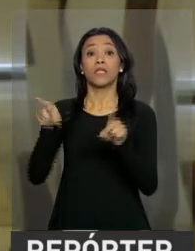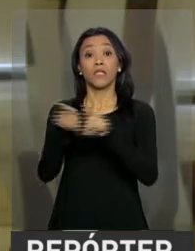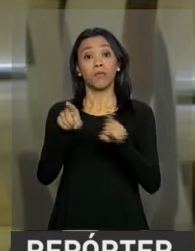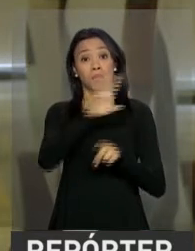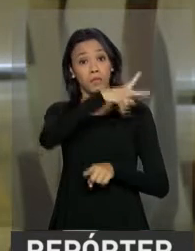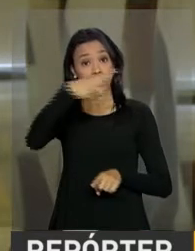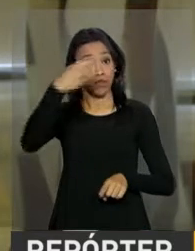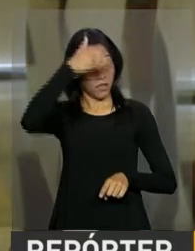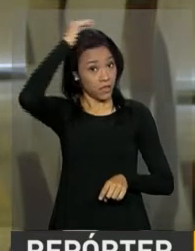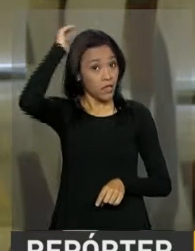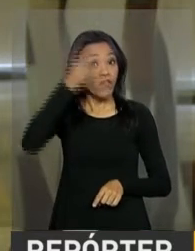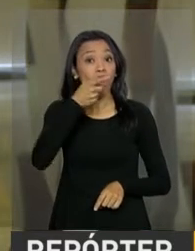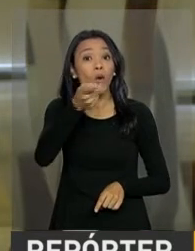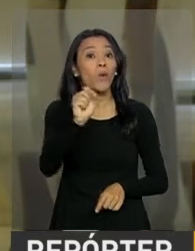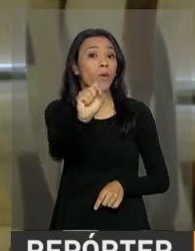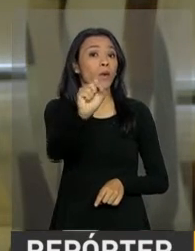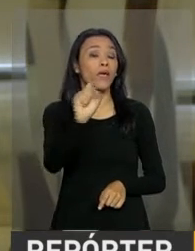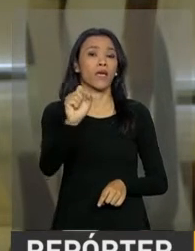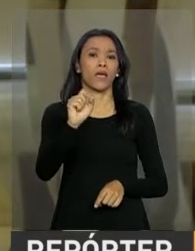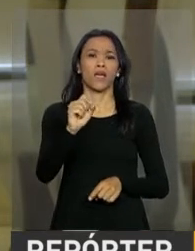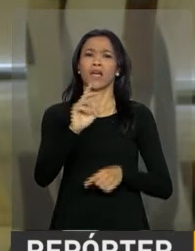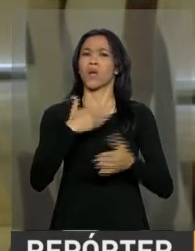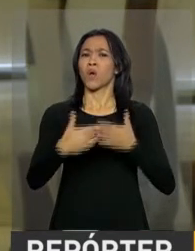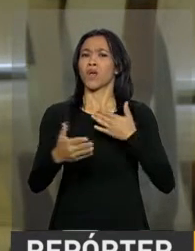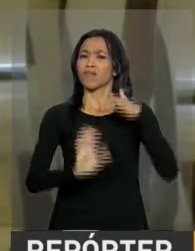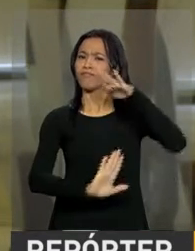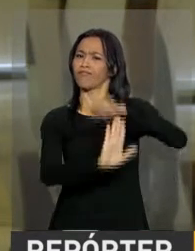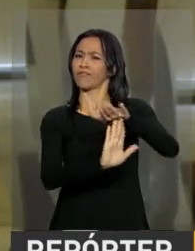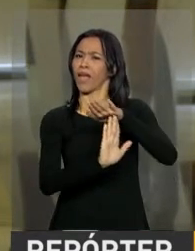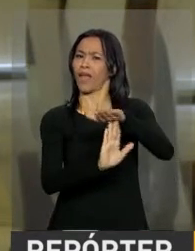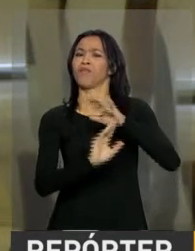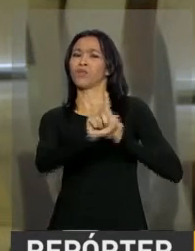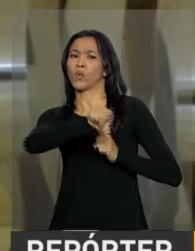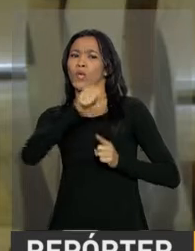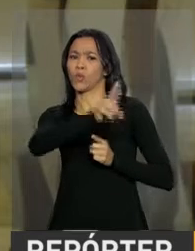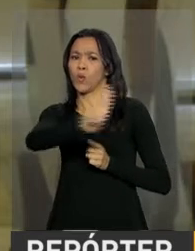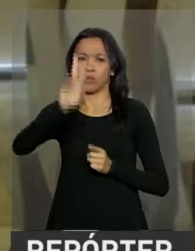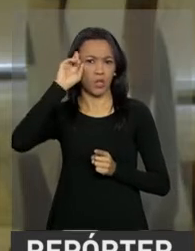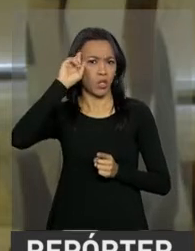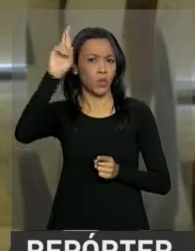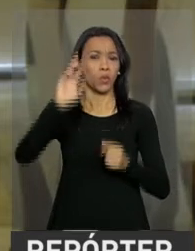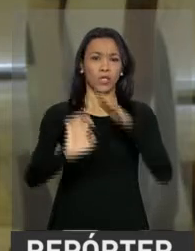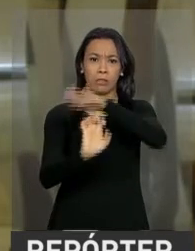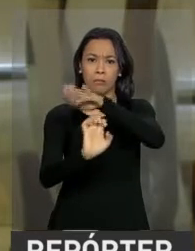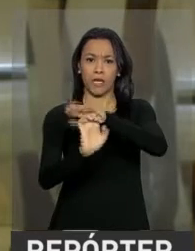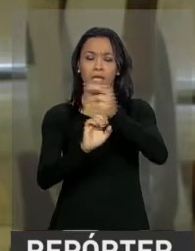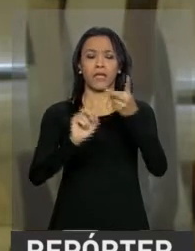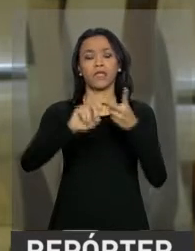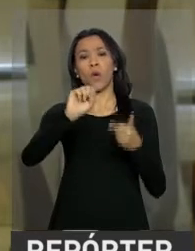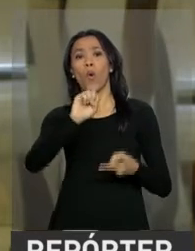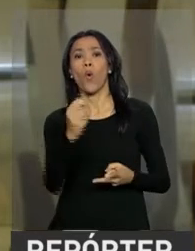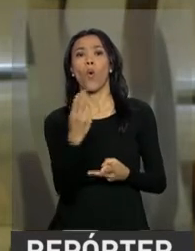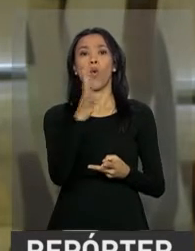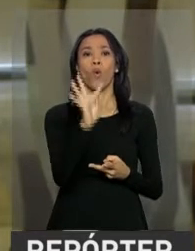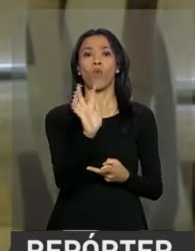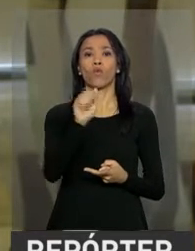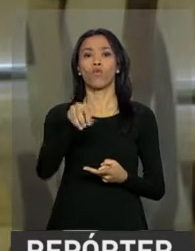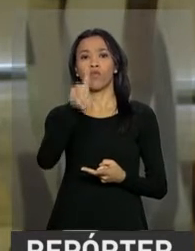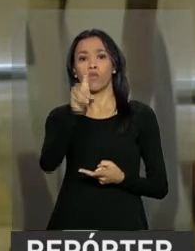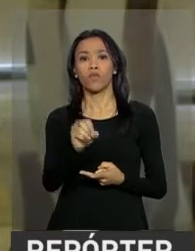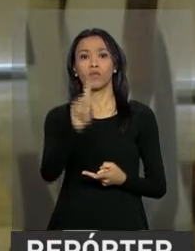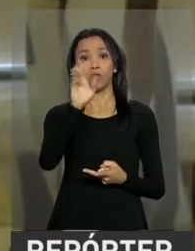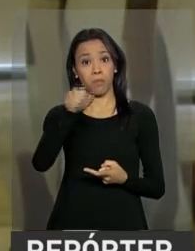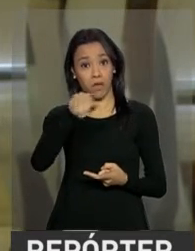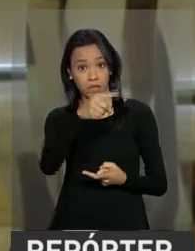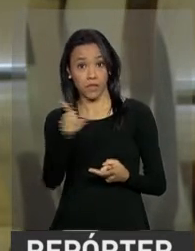anunciou que está suspensa qualquer nomeação para empresas estatais que tenham fundos de pensão vinculados a elas como